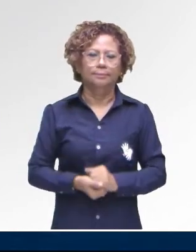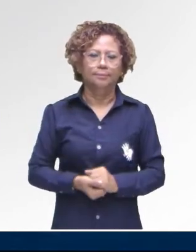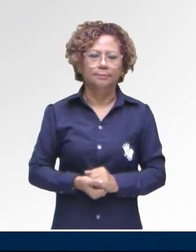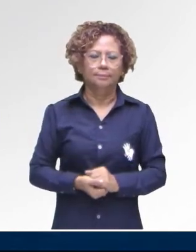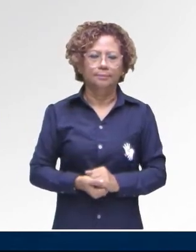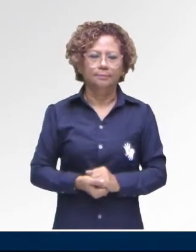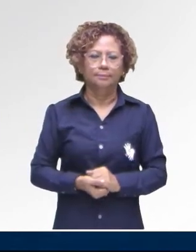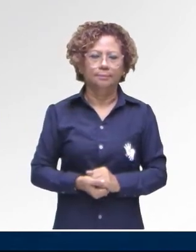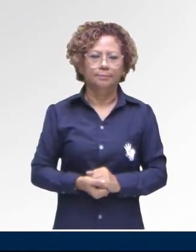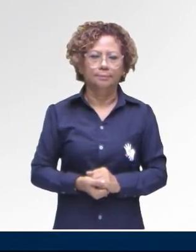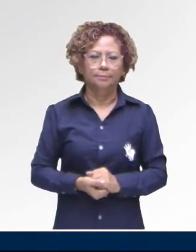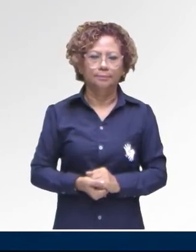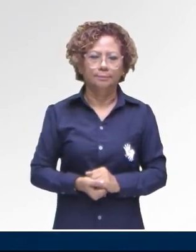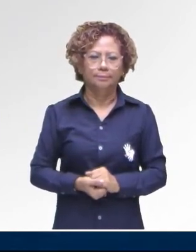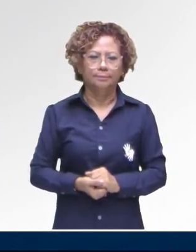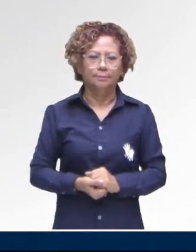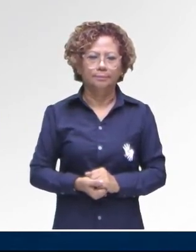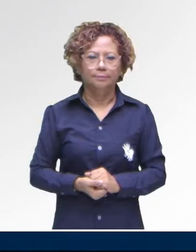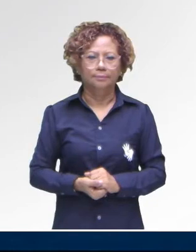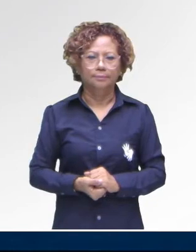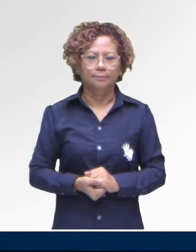Muito bem.